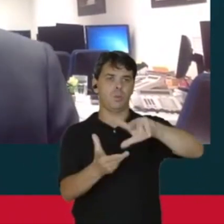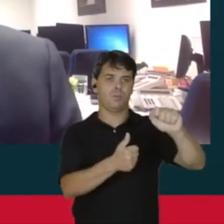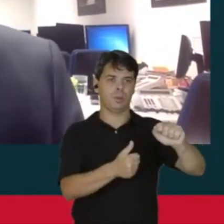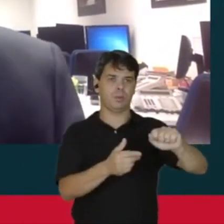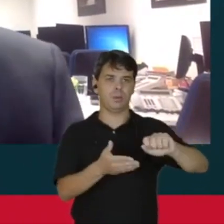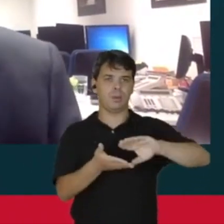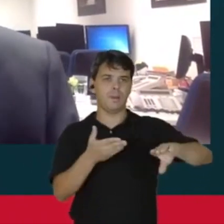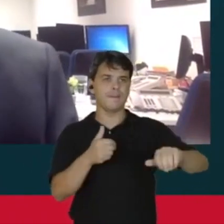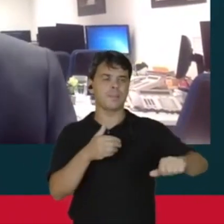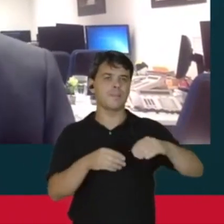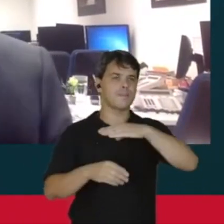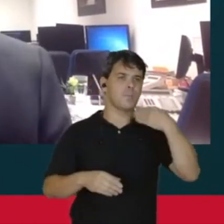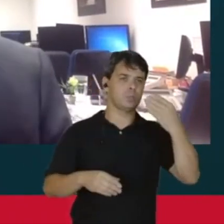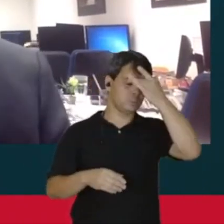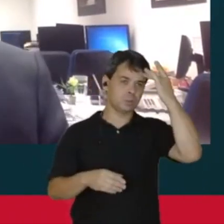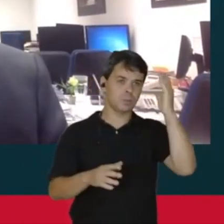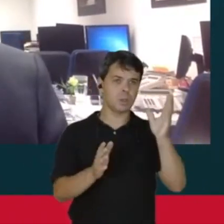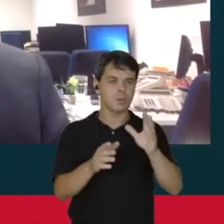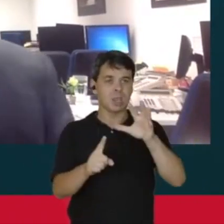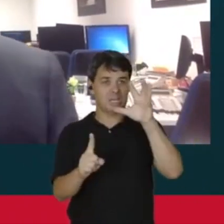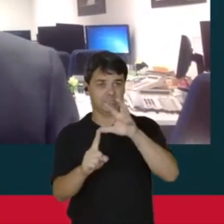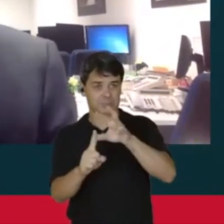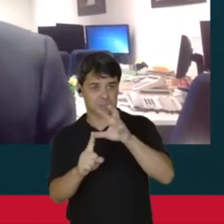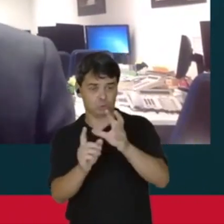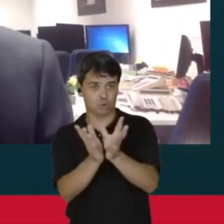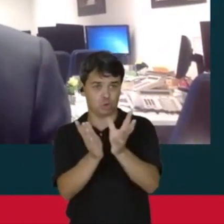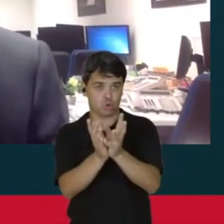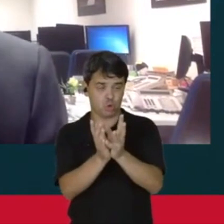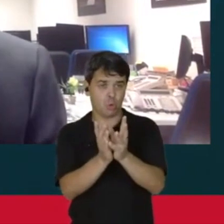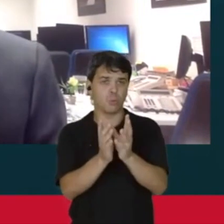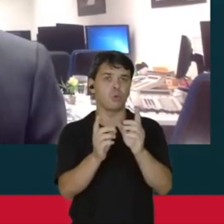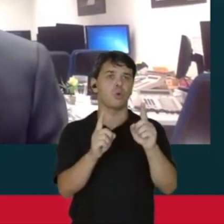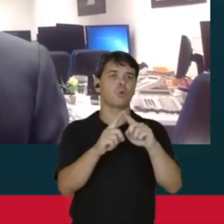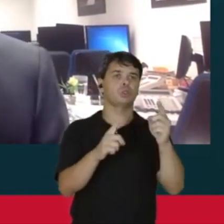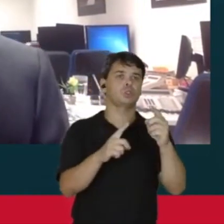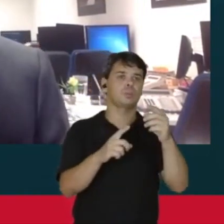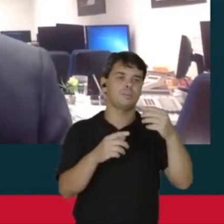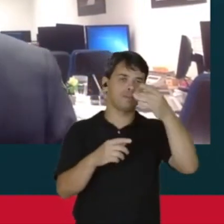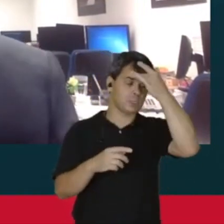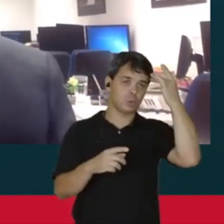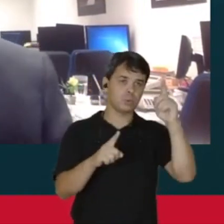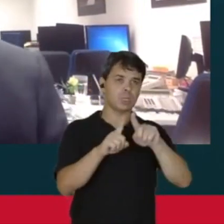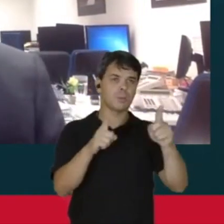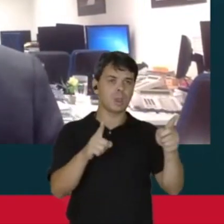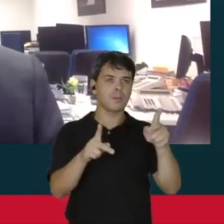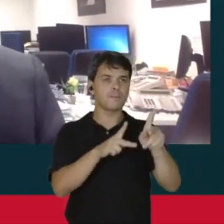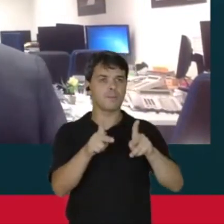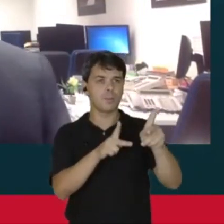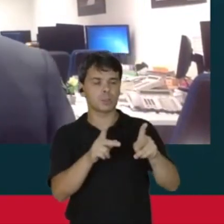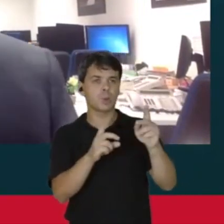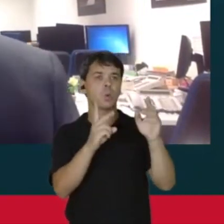de perseguição a grupo étnico e o crime de atos desumanos contra a população em geral e contra a população